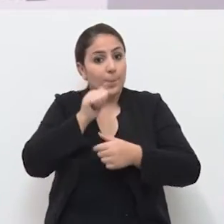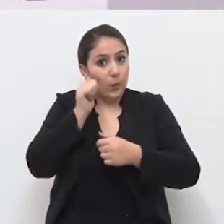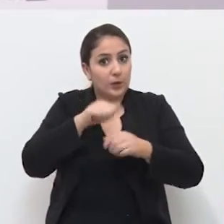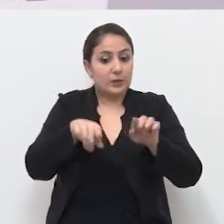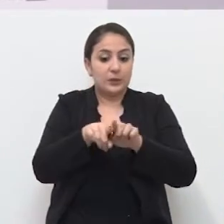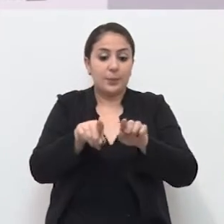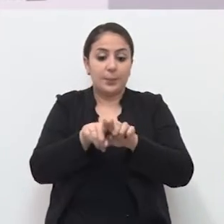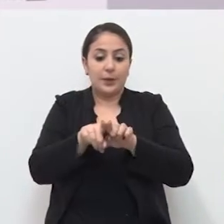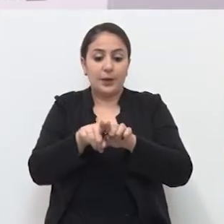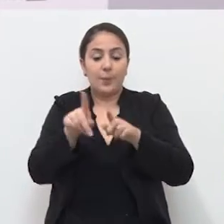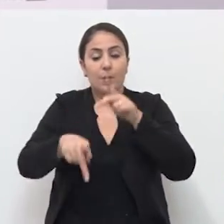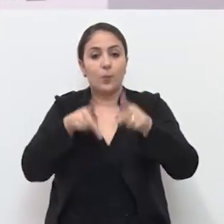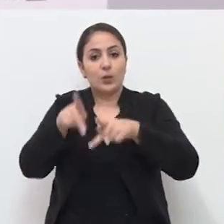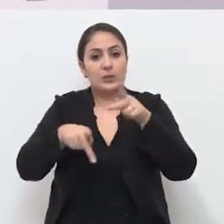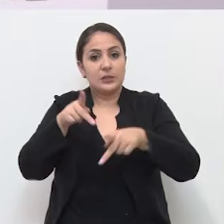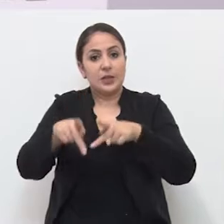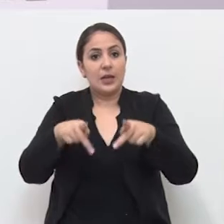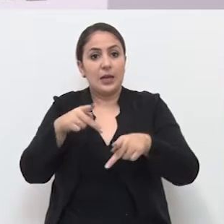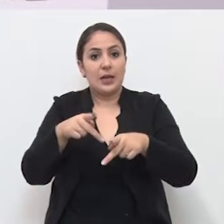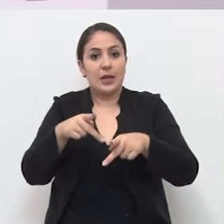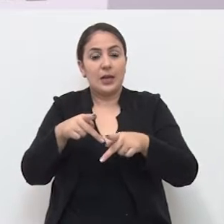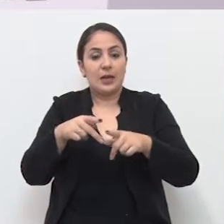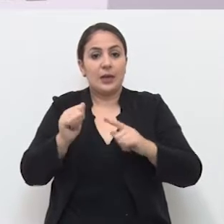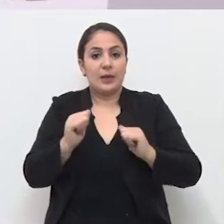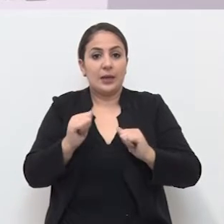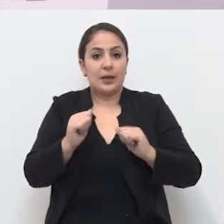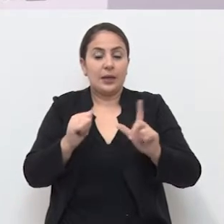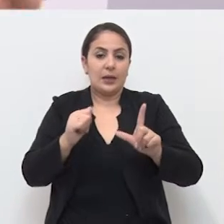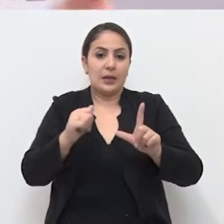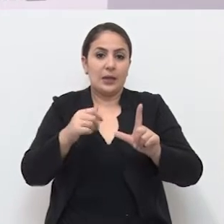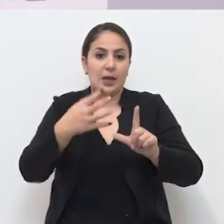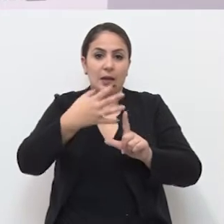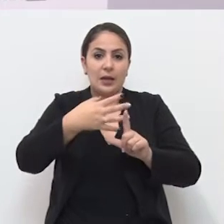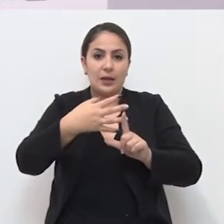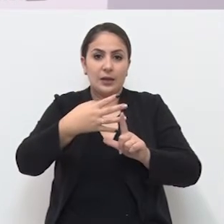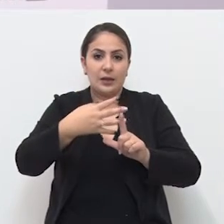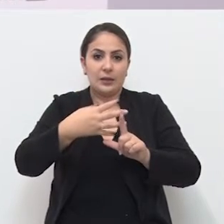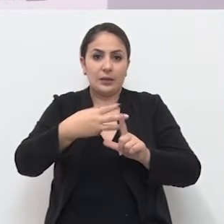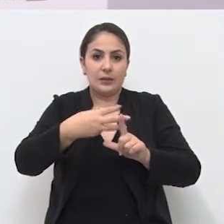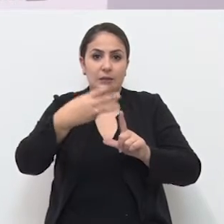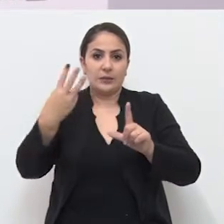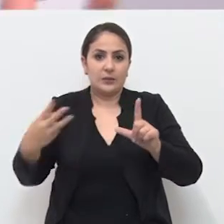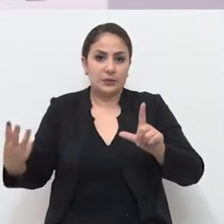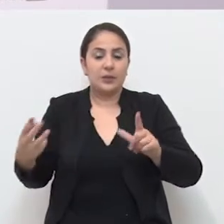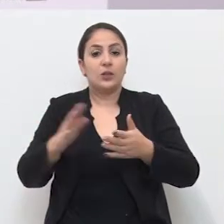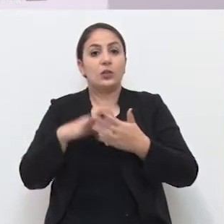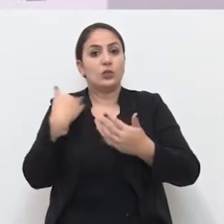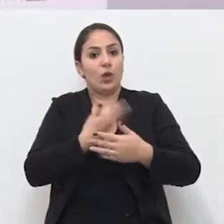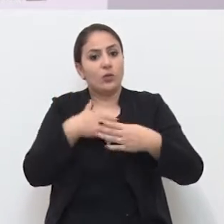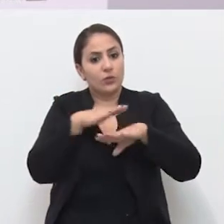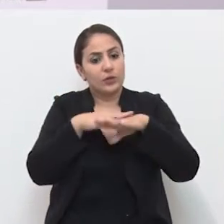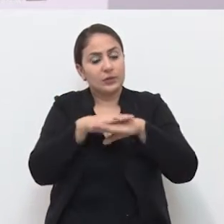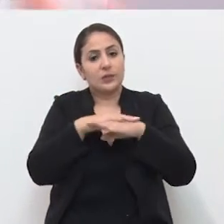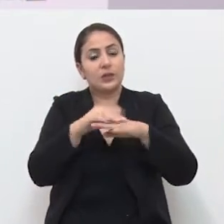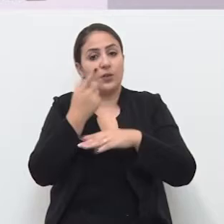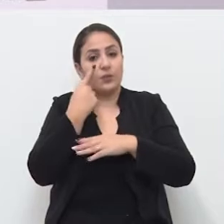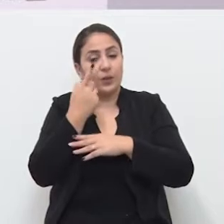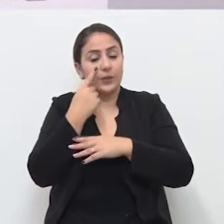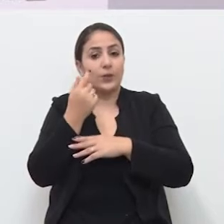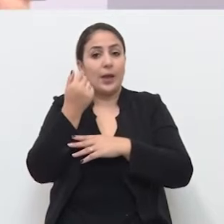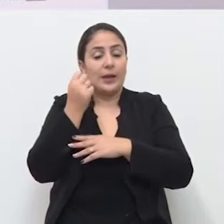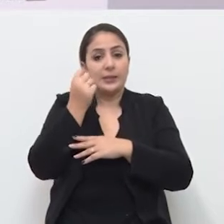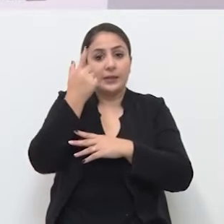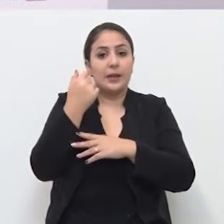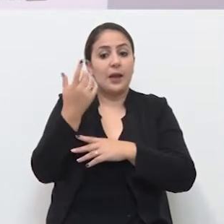tanto a mulher como a população GLBTT. Então nós estamos dialogando bastante, apresentando a ideia e recebendo